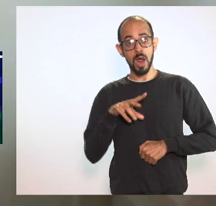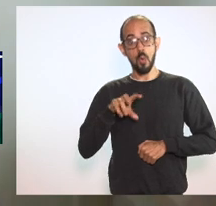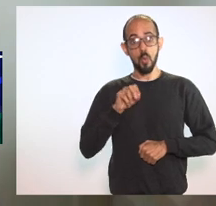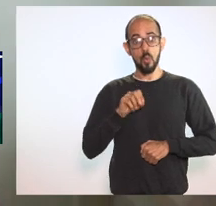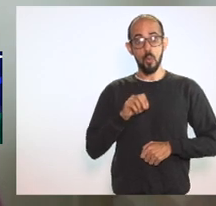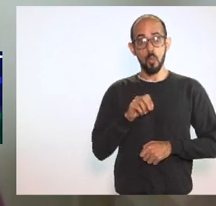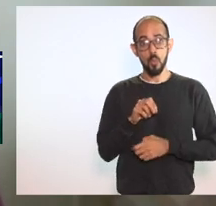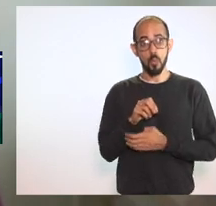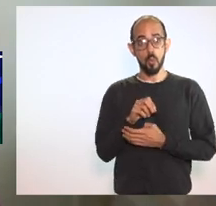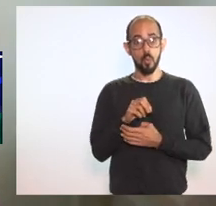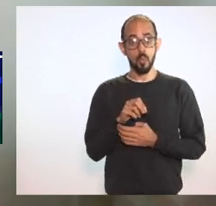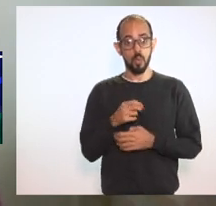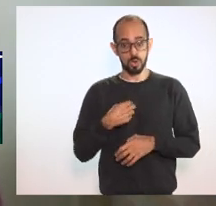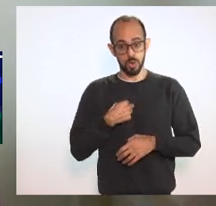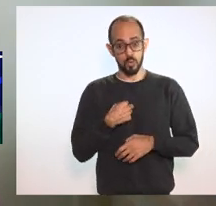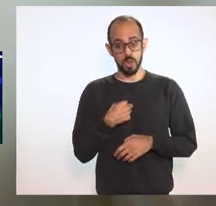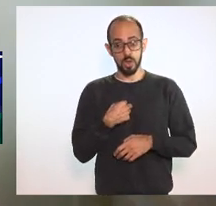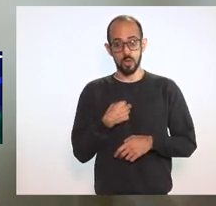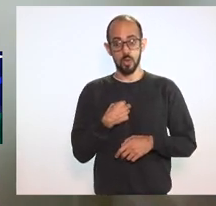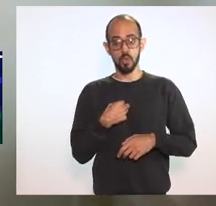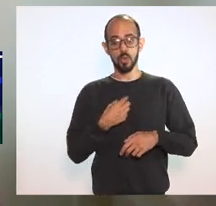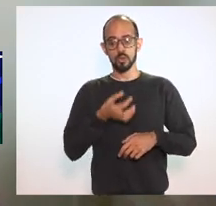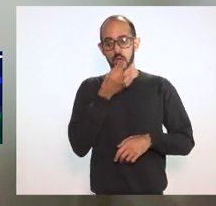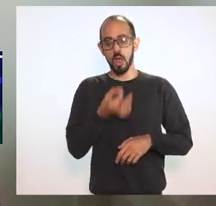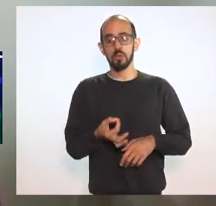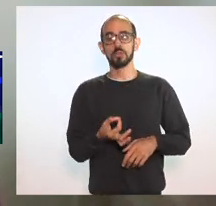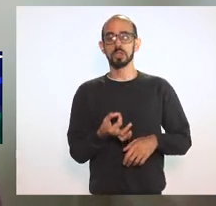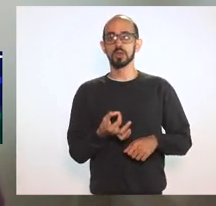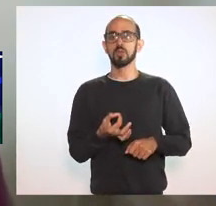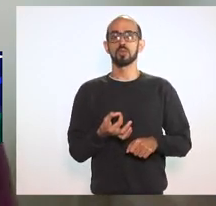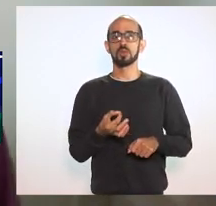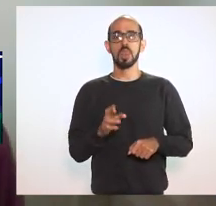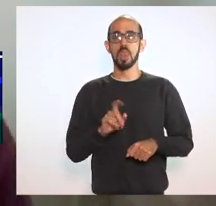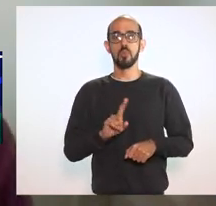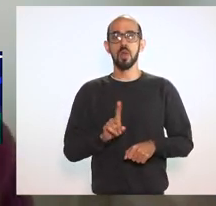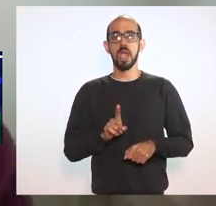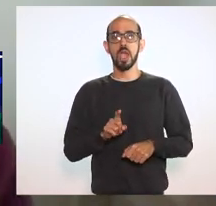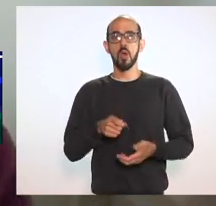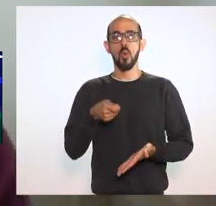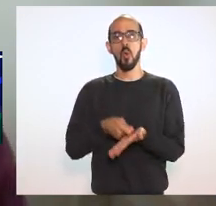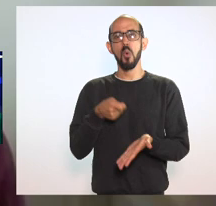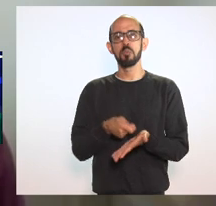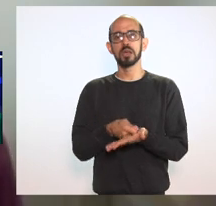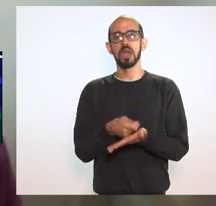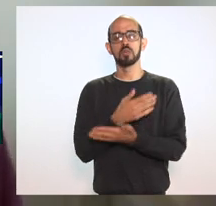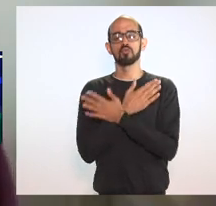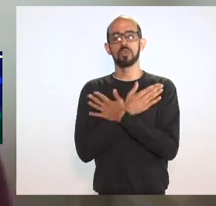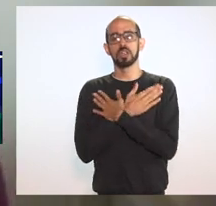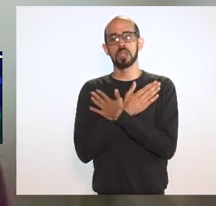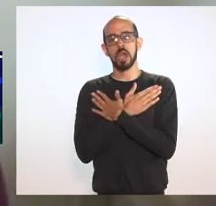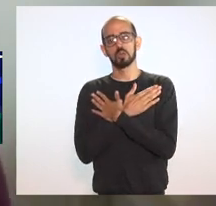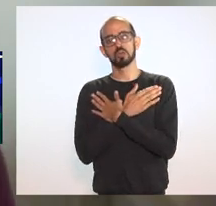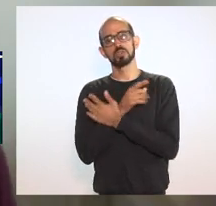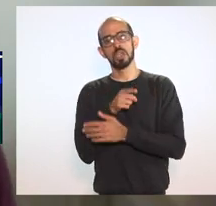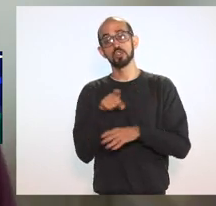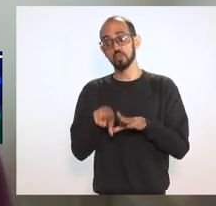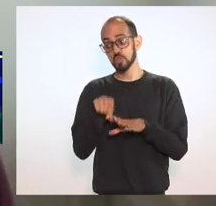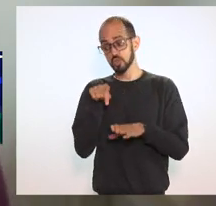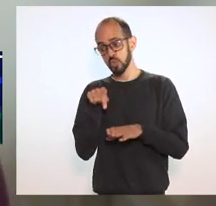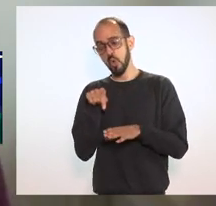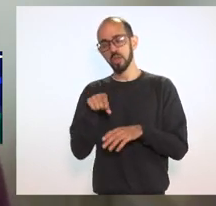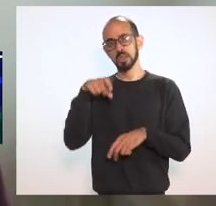o seu presente para que não seja o fim o ponto facultativo os